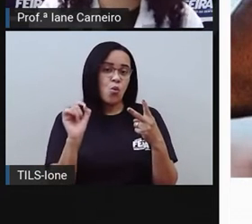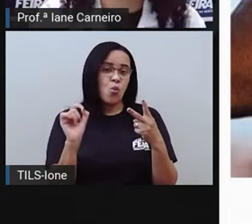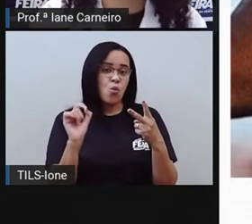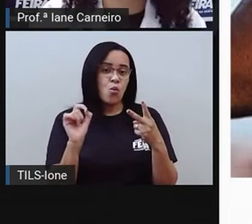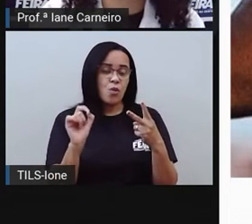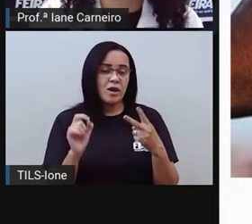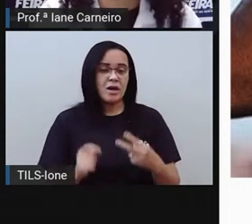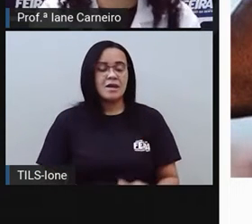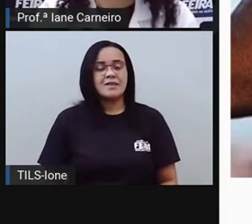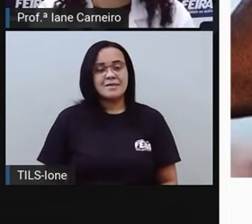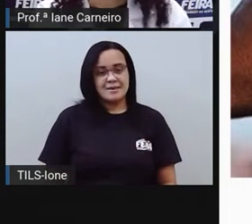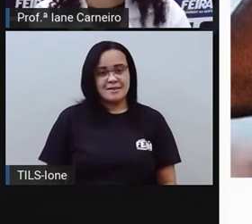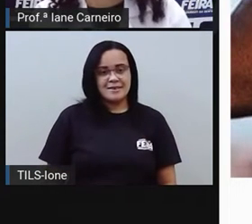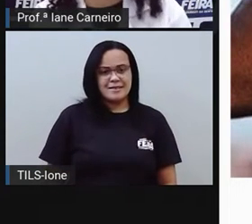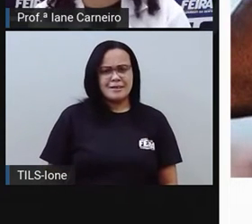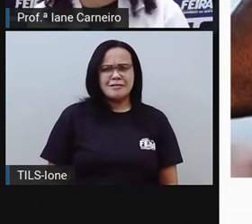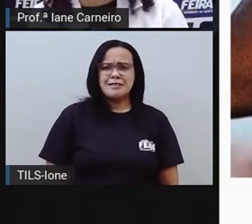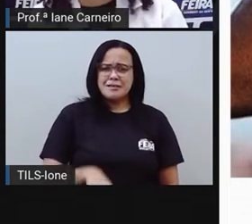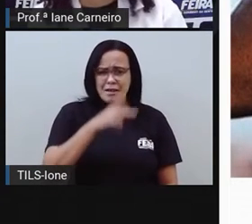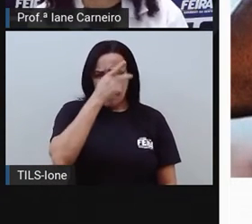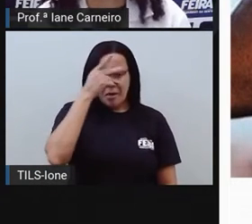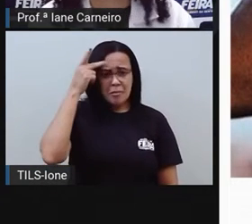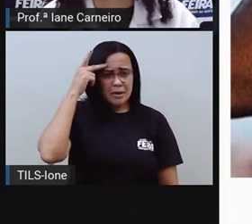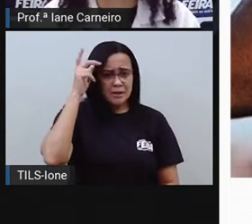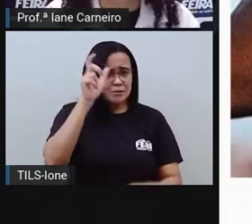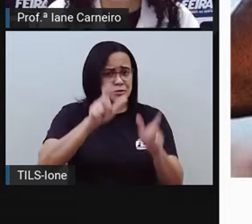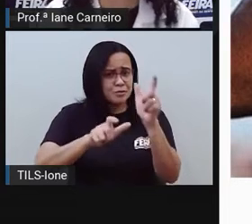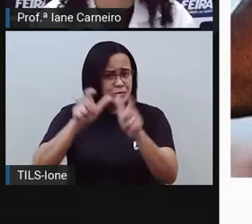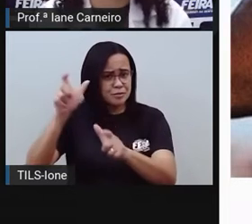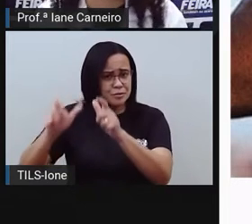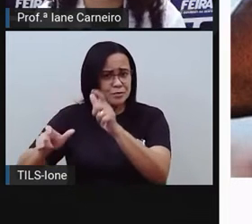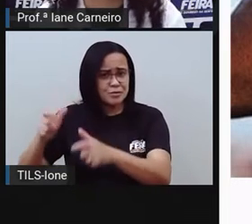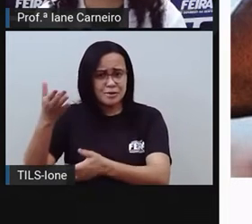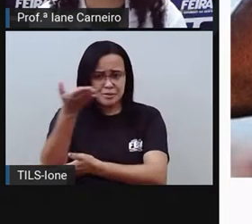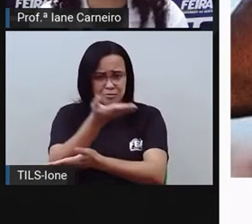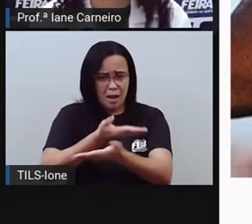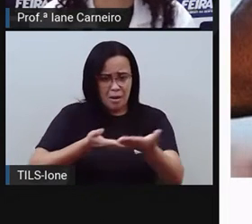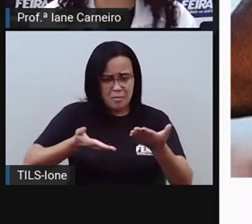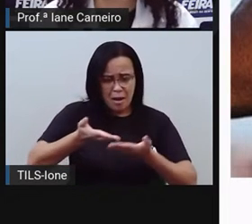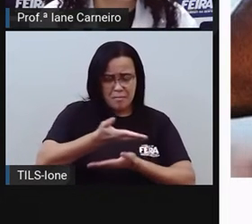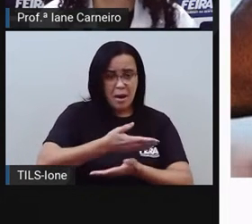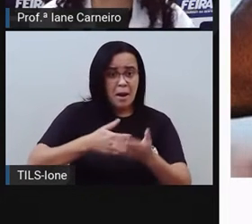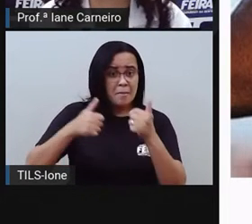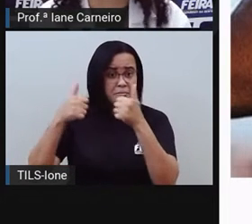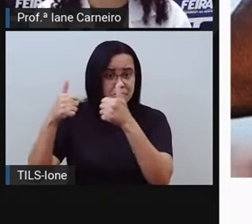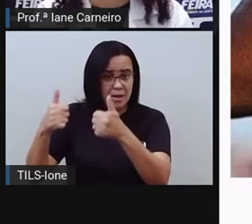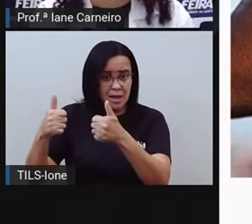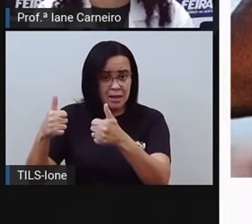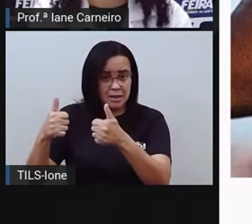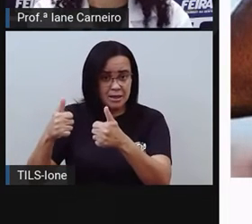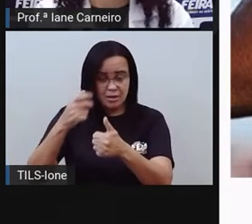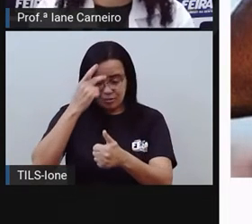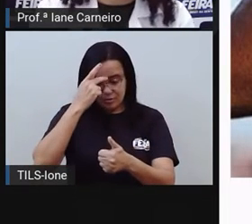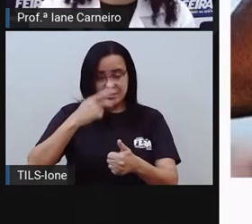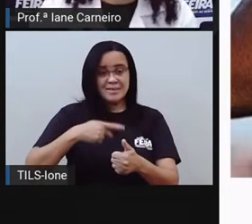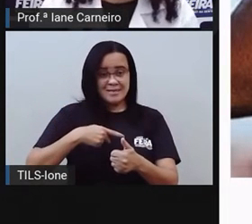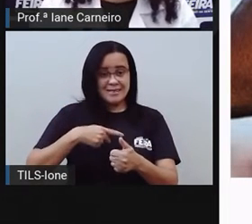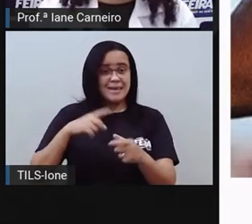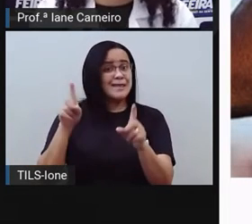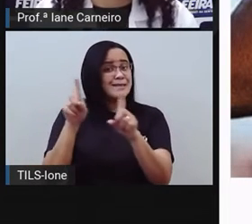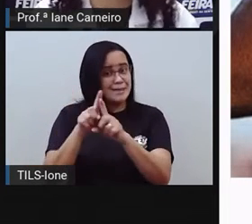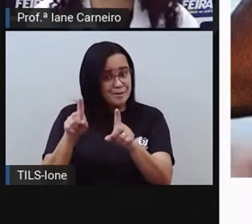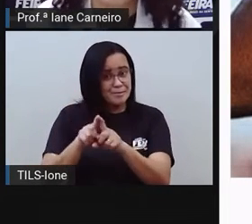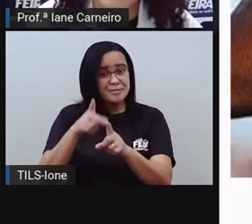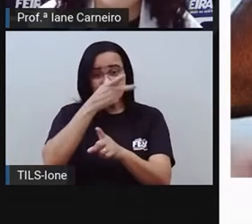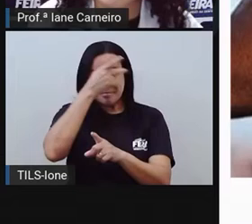o próximo da mesma forma que você deseja ser tratado, né? Então, isso é um princípio fundamental. Então,